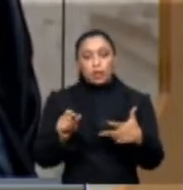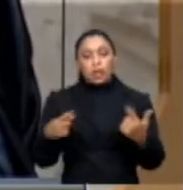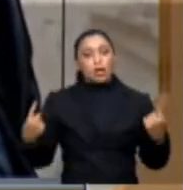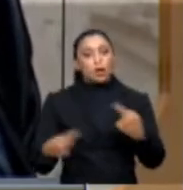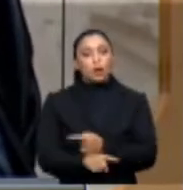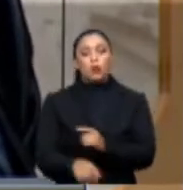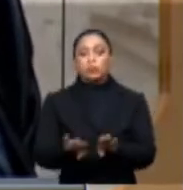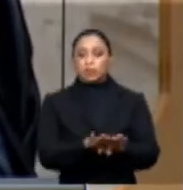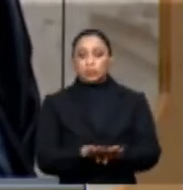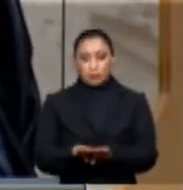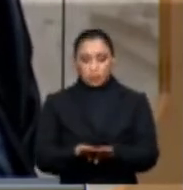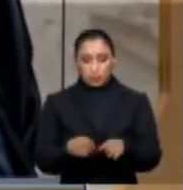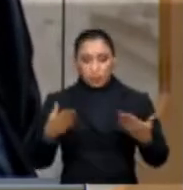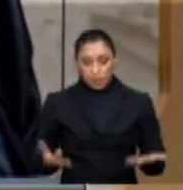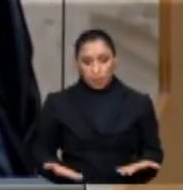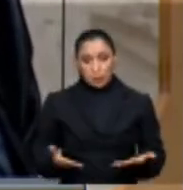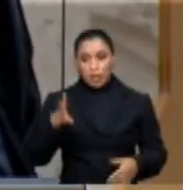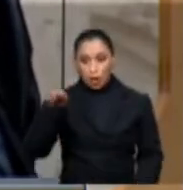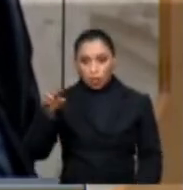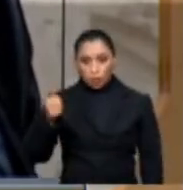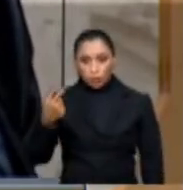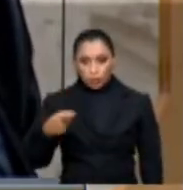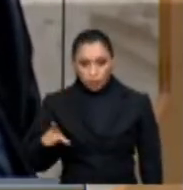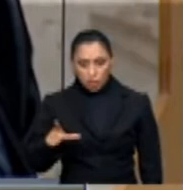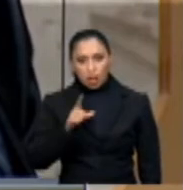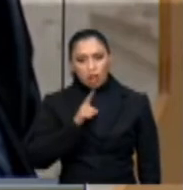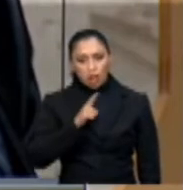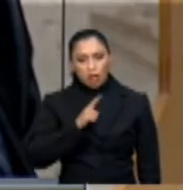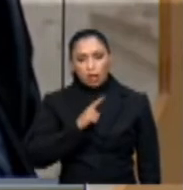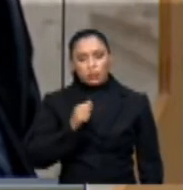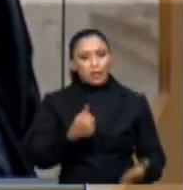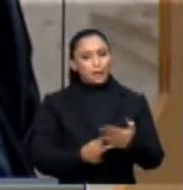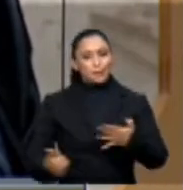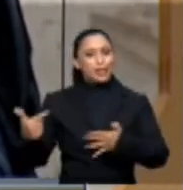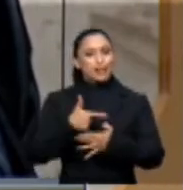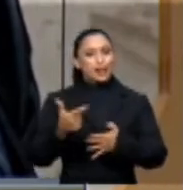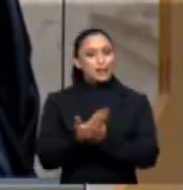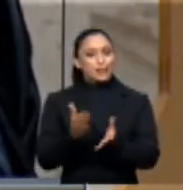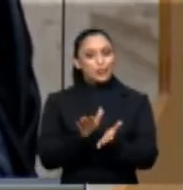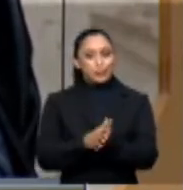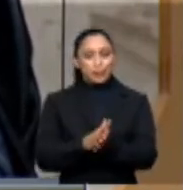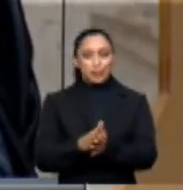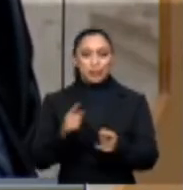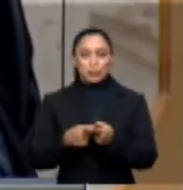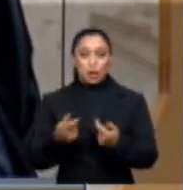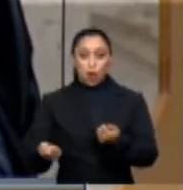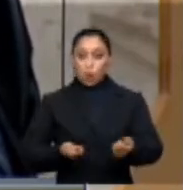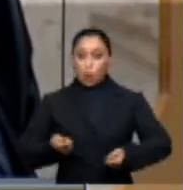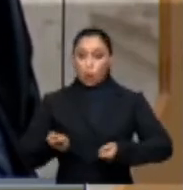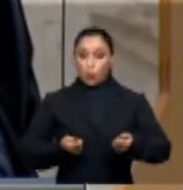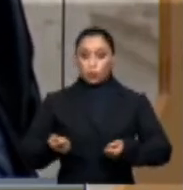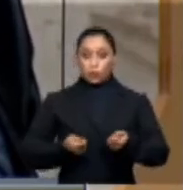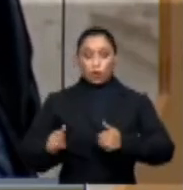isonomia, pois a União seria parte com posição privilegiada no processo, na qualidade de controladora